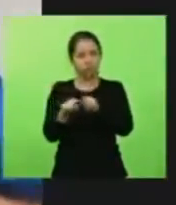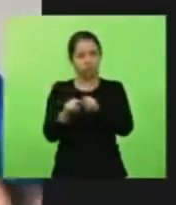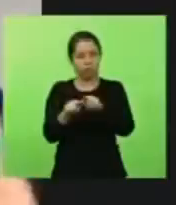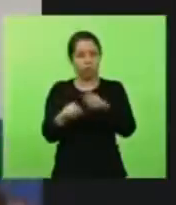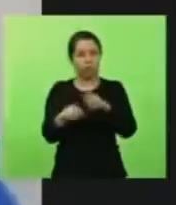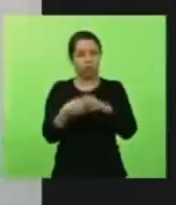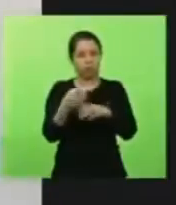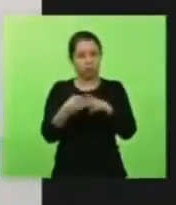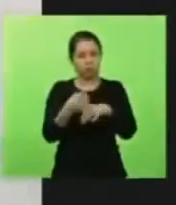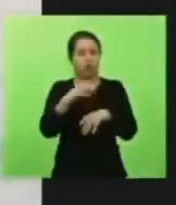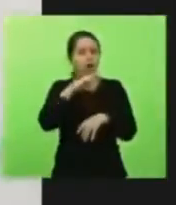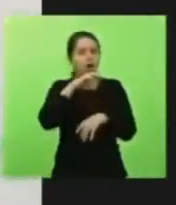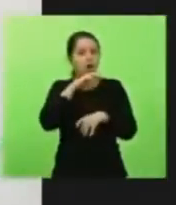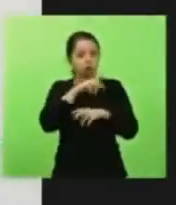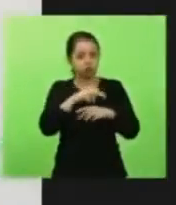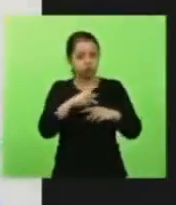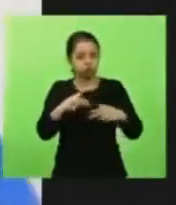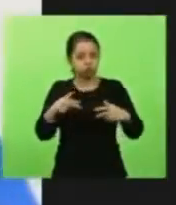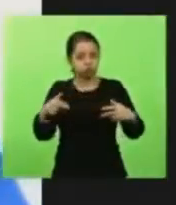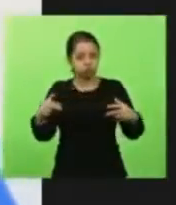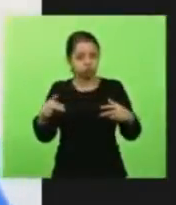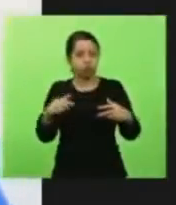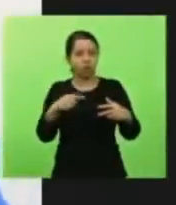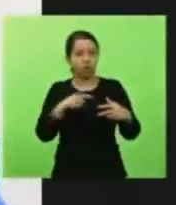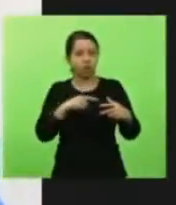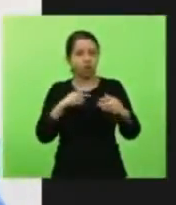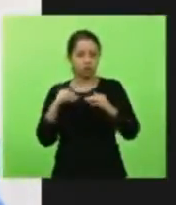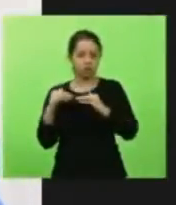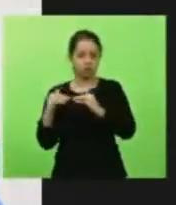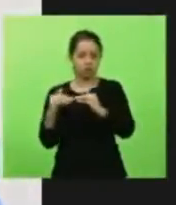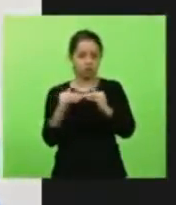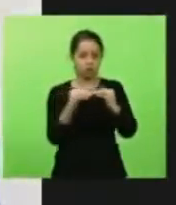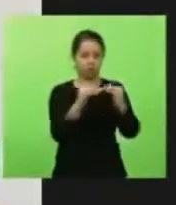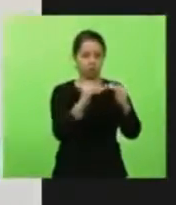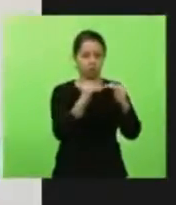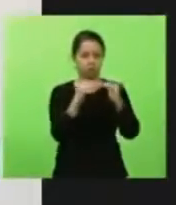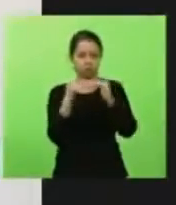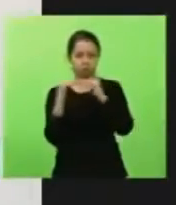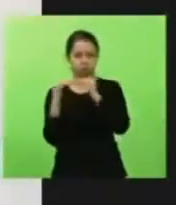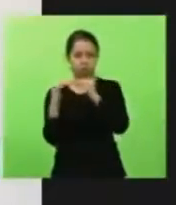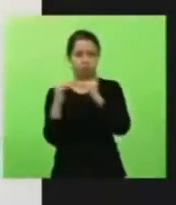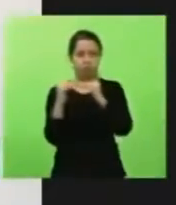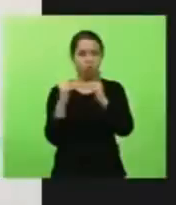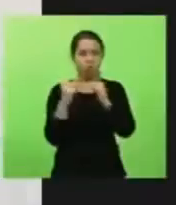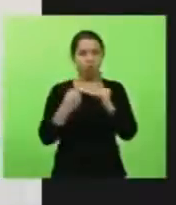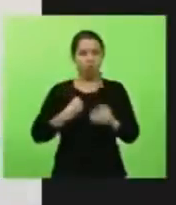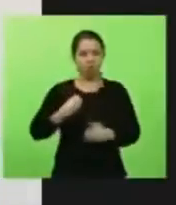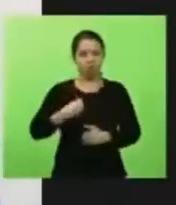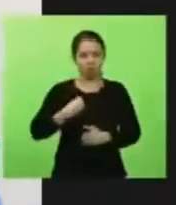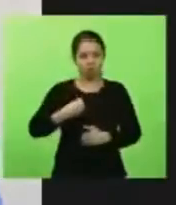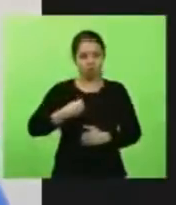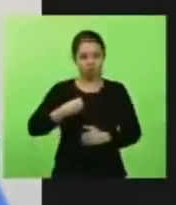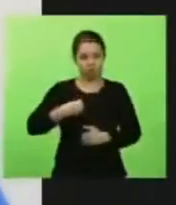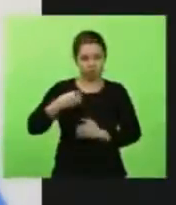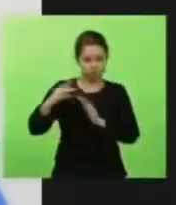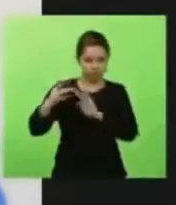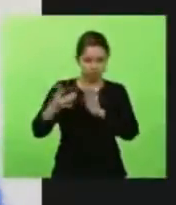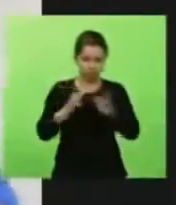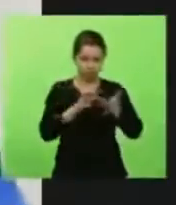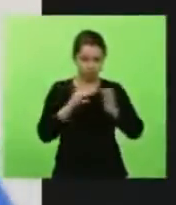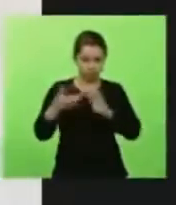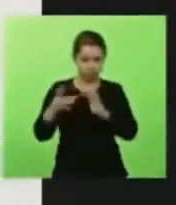uma harmonia de convivência. Aqui está uma verdadeira